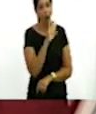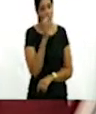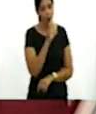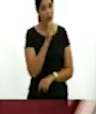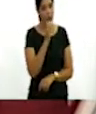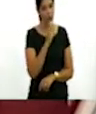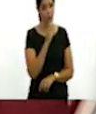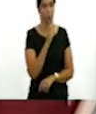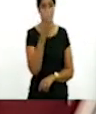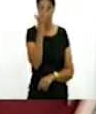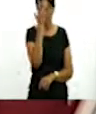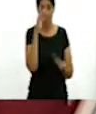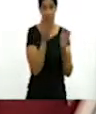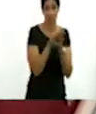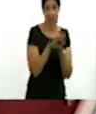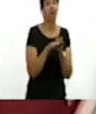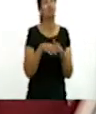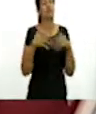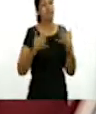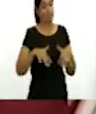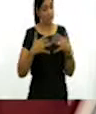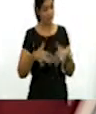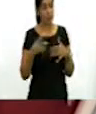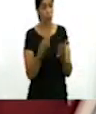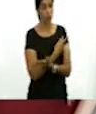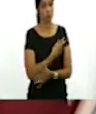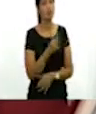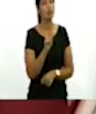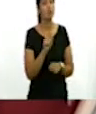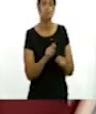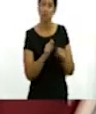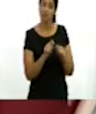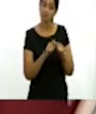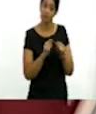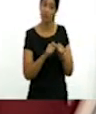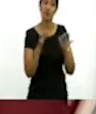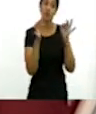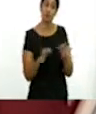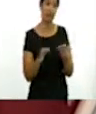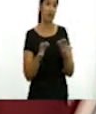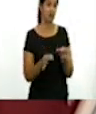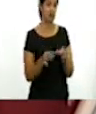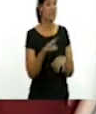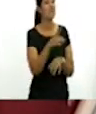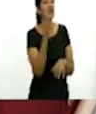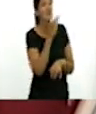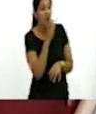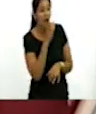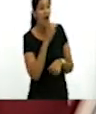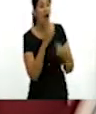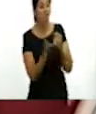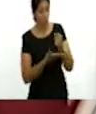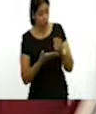e agora nem quer fazer para mostrar serviço pra adianta nada vocês fazerem dessa forma faz em da maneira correta que vocês fazem da maneira correta